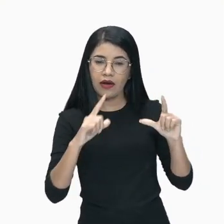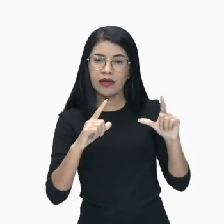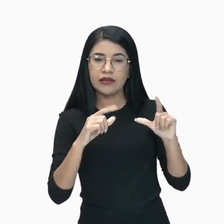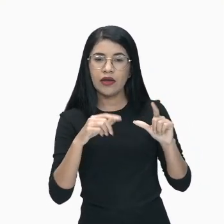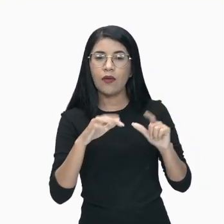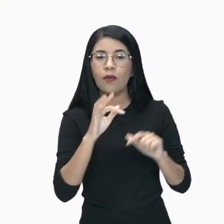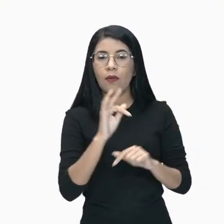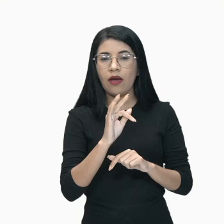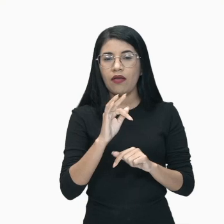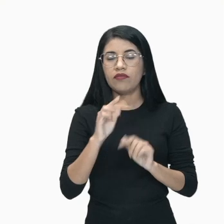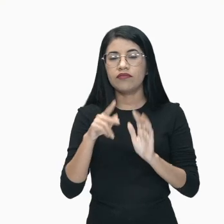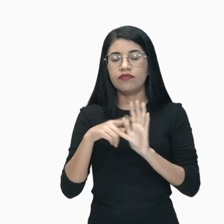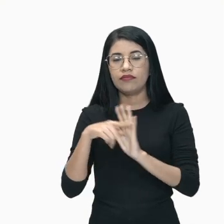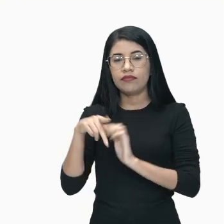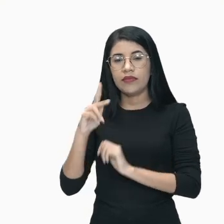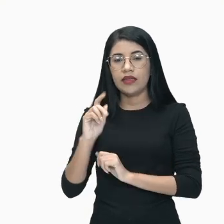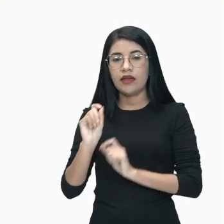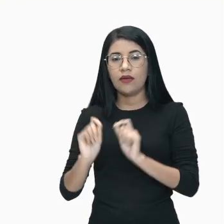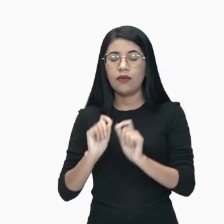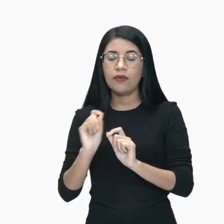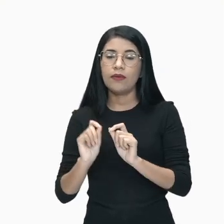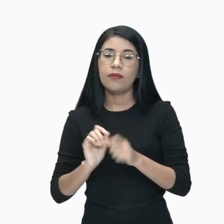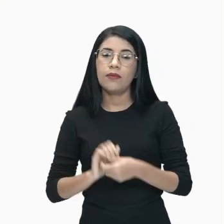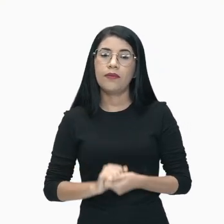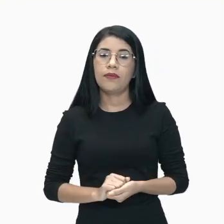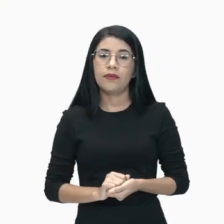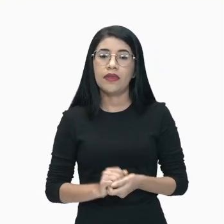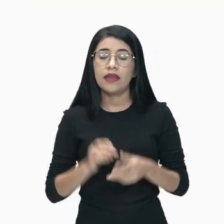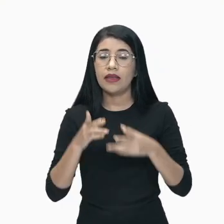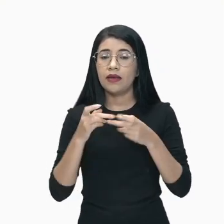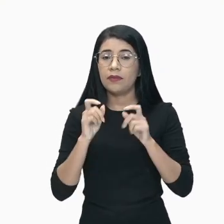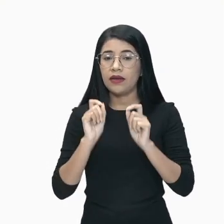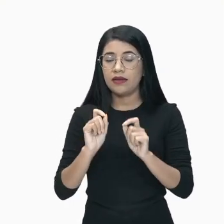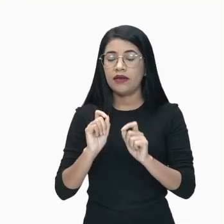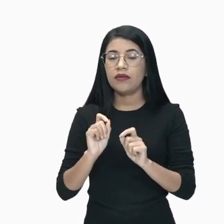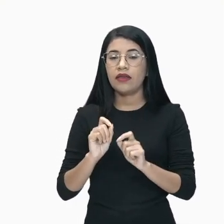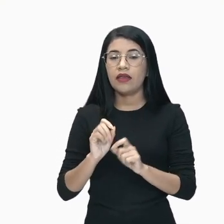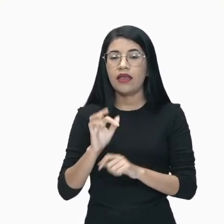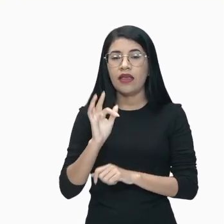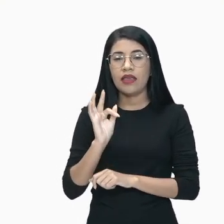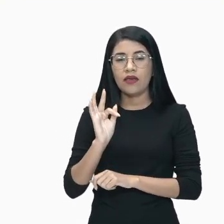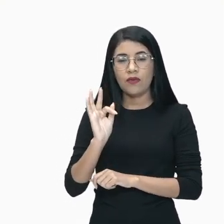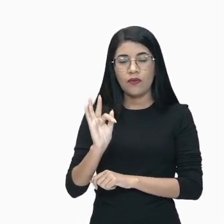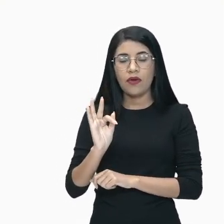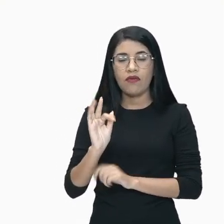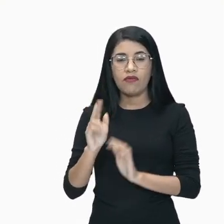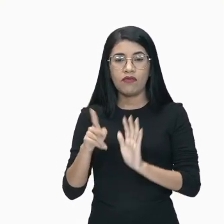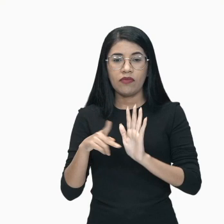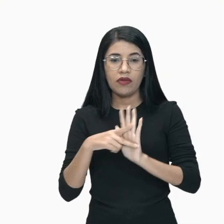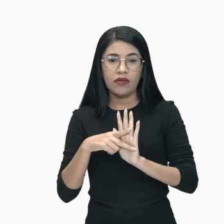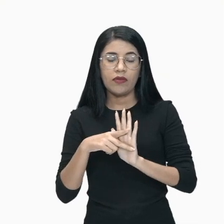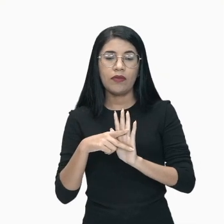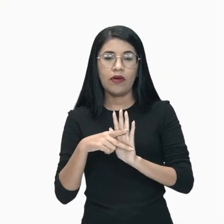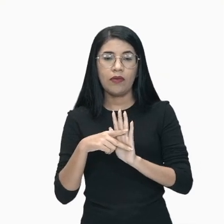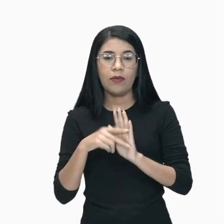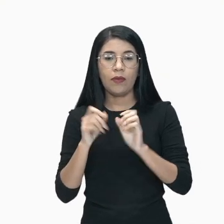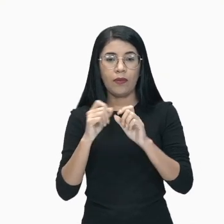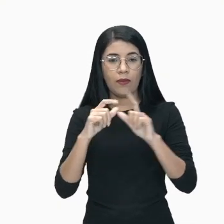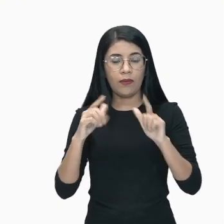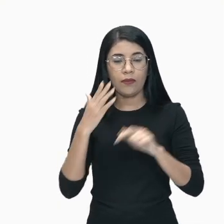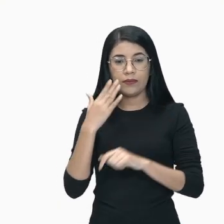K. E a gente percebe, então, que a força elétrica ela é igual a essa constante